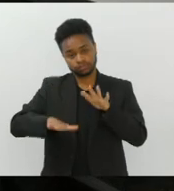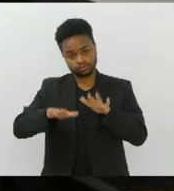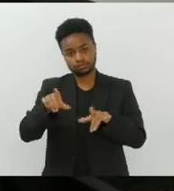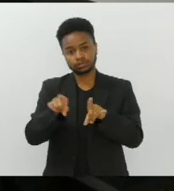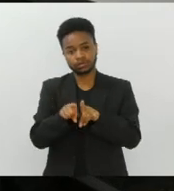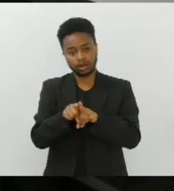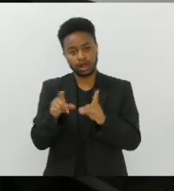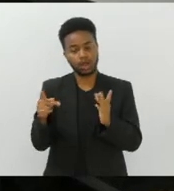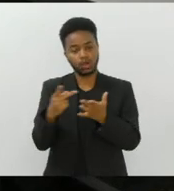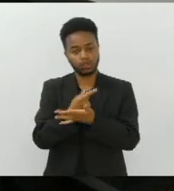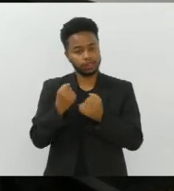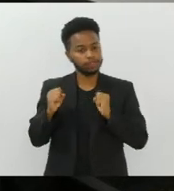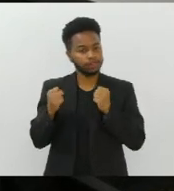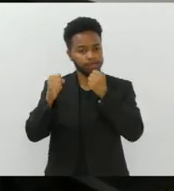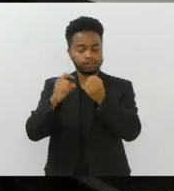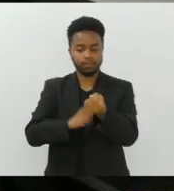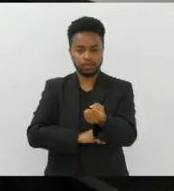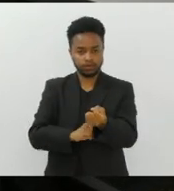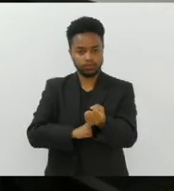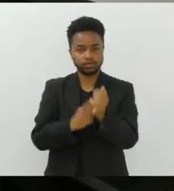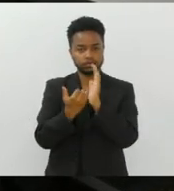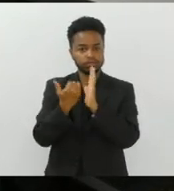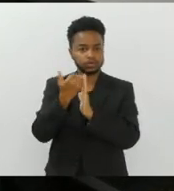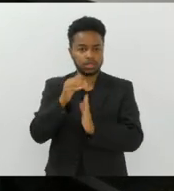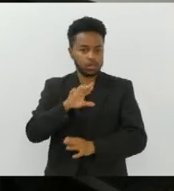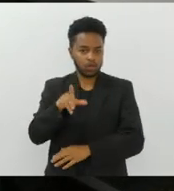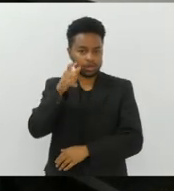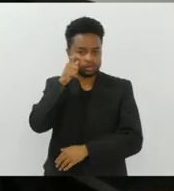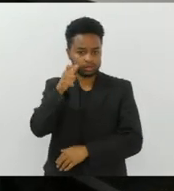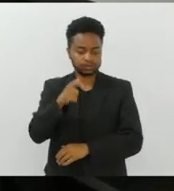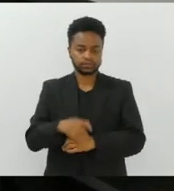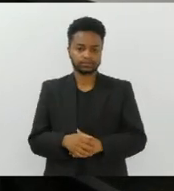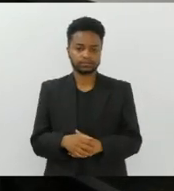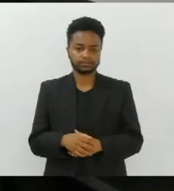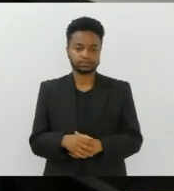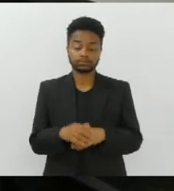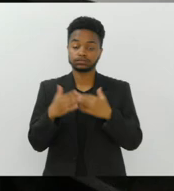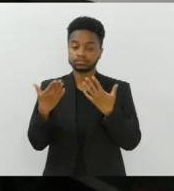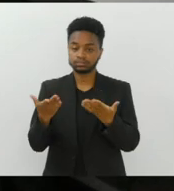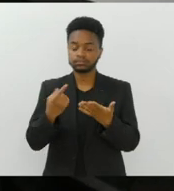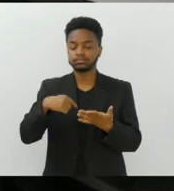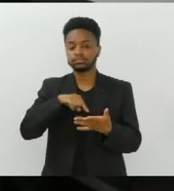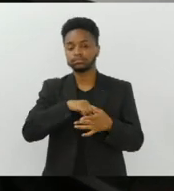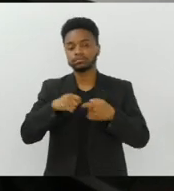aí um quadro de estresse que não seja interessante. Então, é preciso também